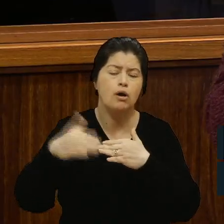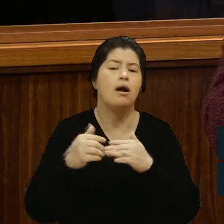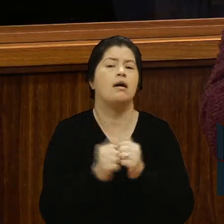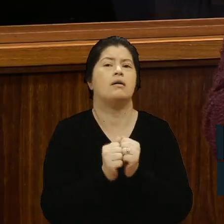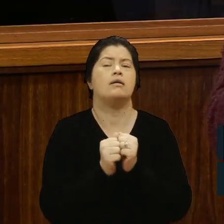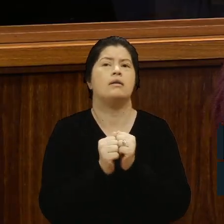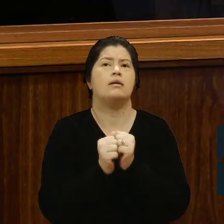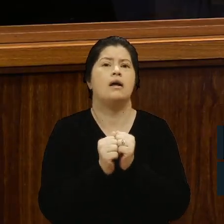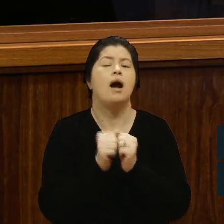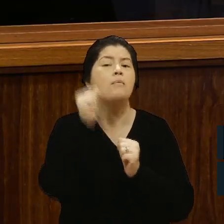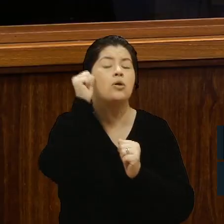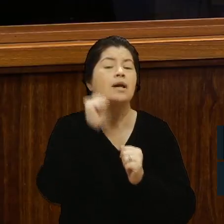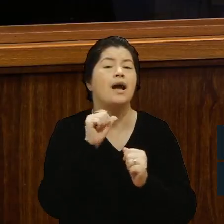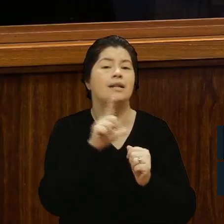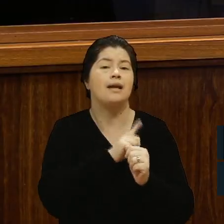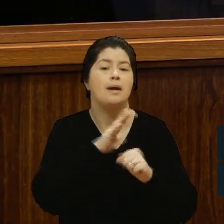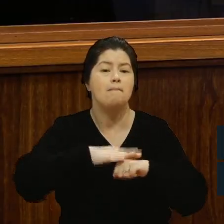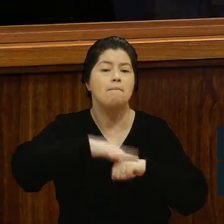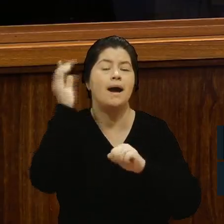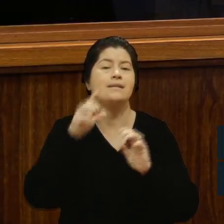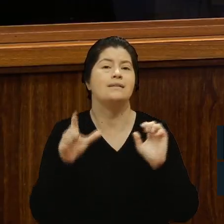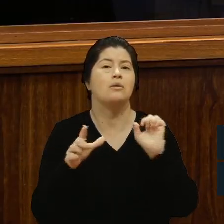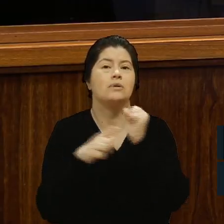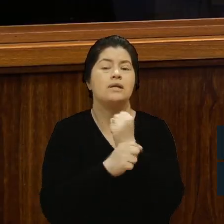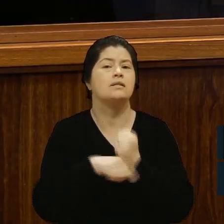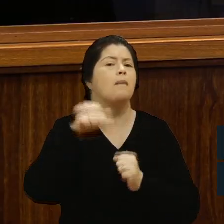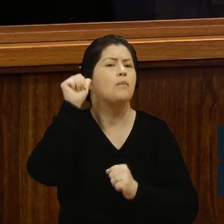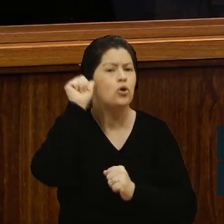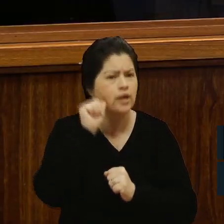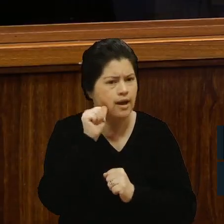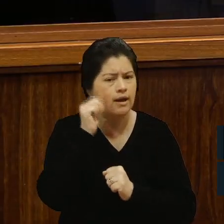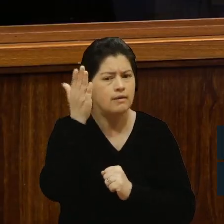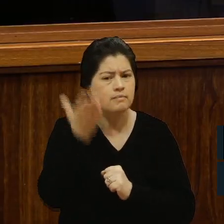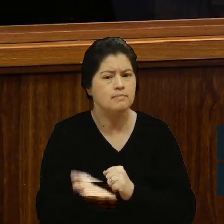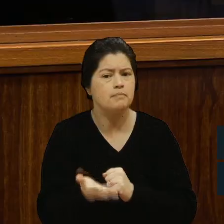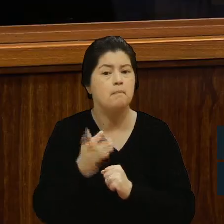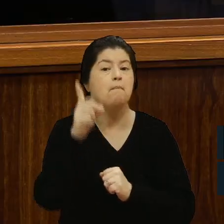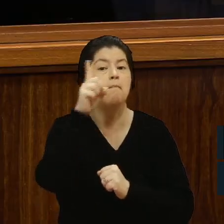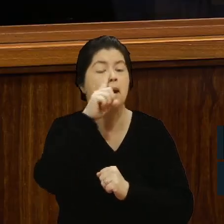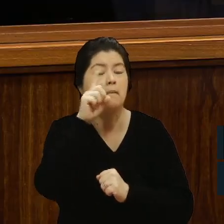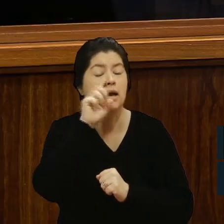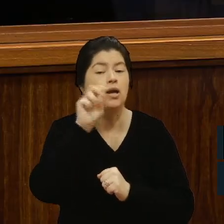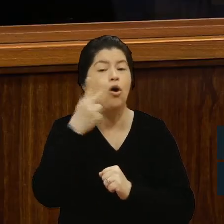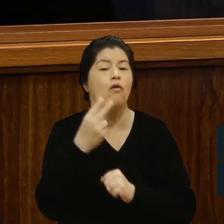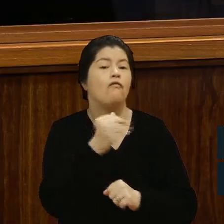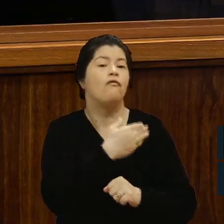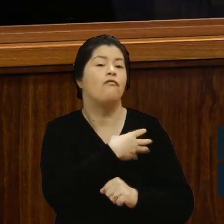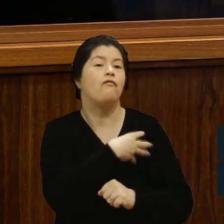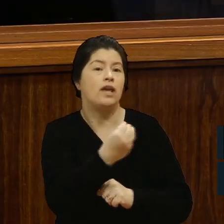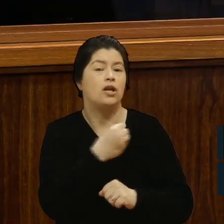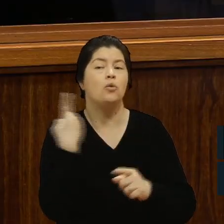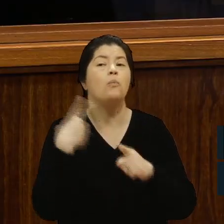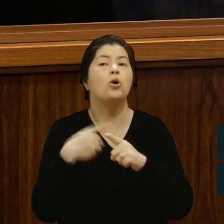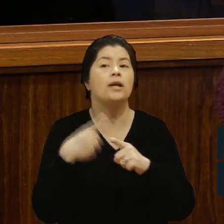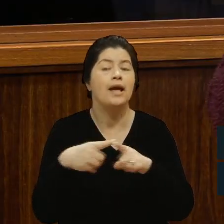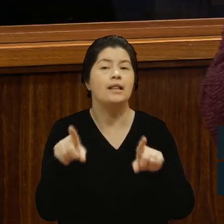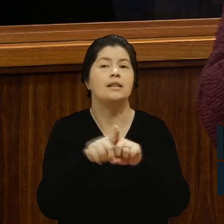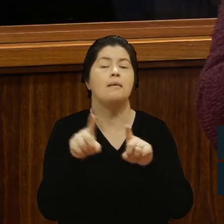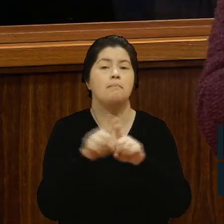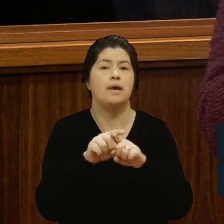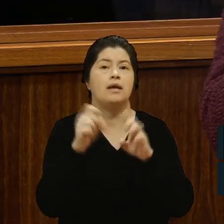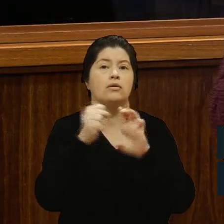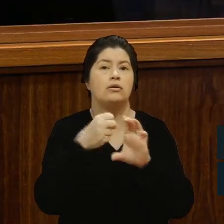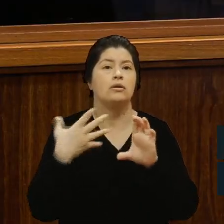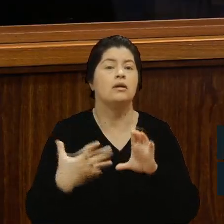mais segurança, inclusive mulher, mãe ou filha, porque isso também